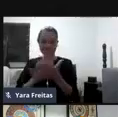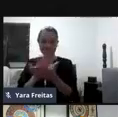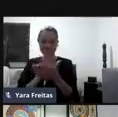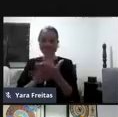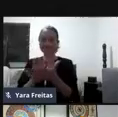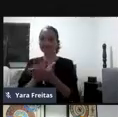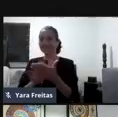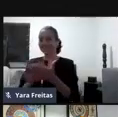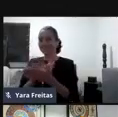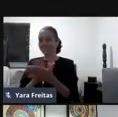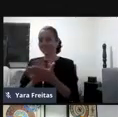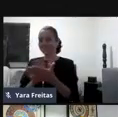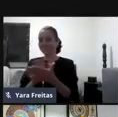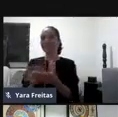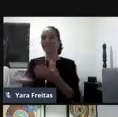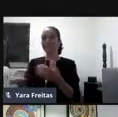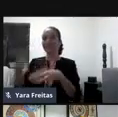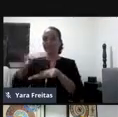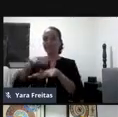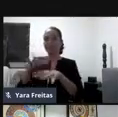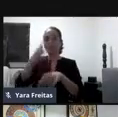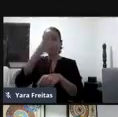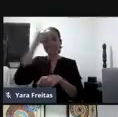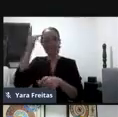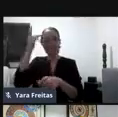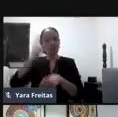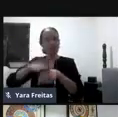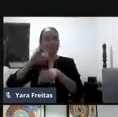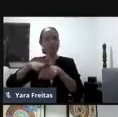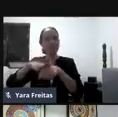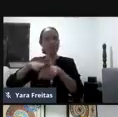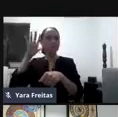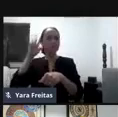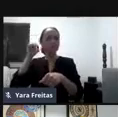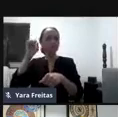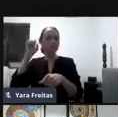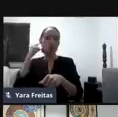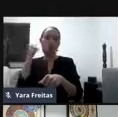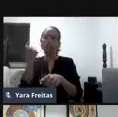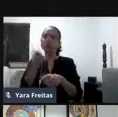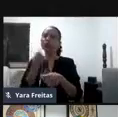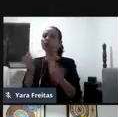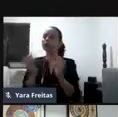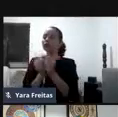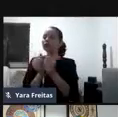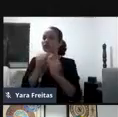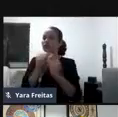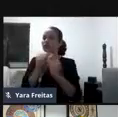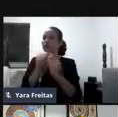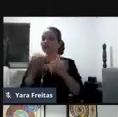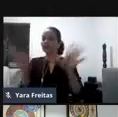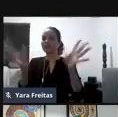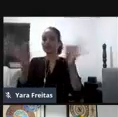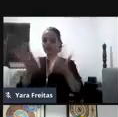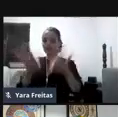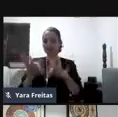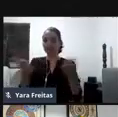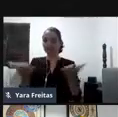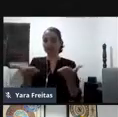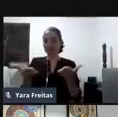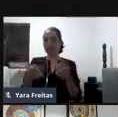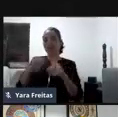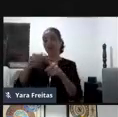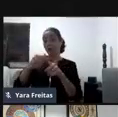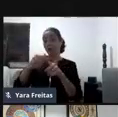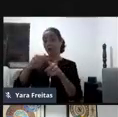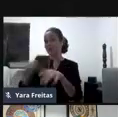incluindo mais e mais pessoas nas nossas lives. E Estamos terminando ainda o mês de setembro, mas